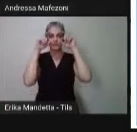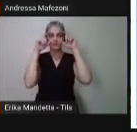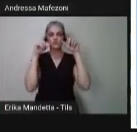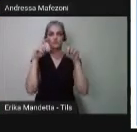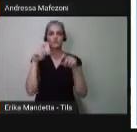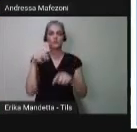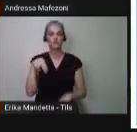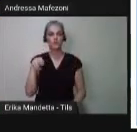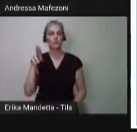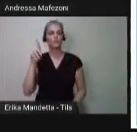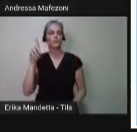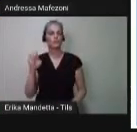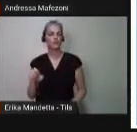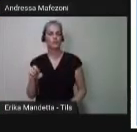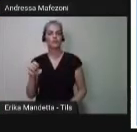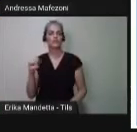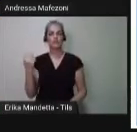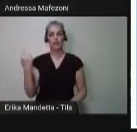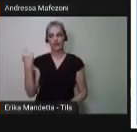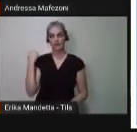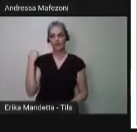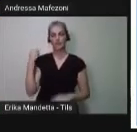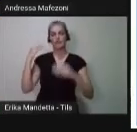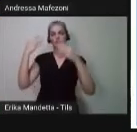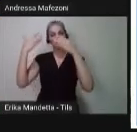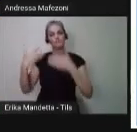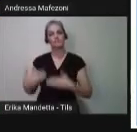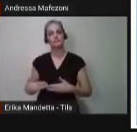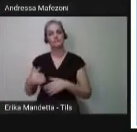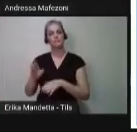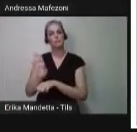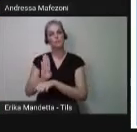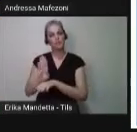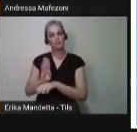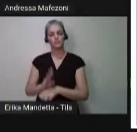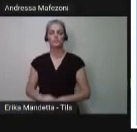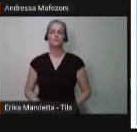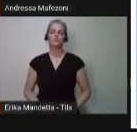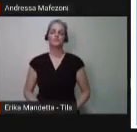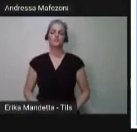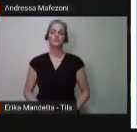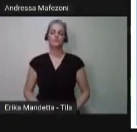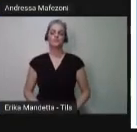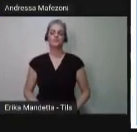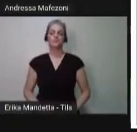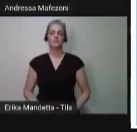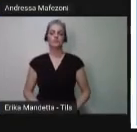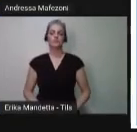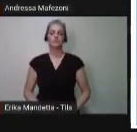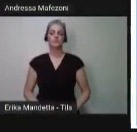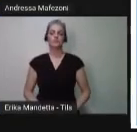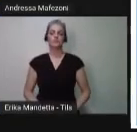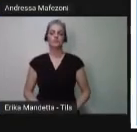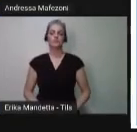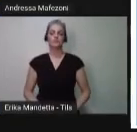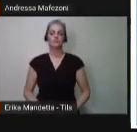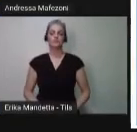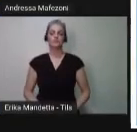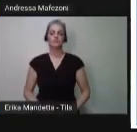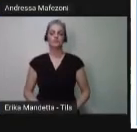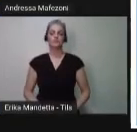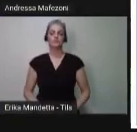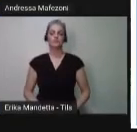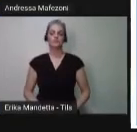nude e ao fundo uma parede da cor bege. Então, nós vamos dar continuidade